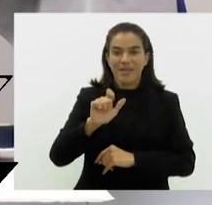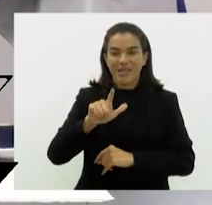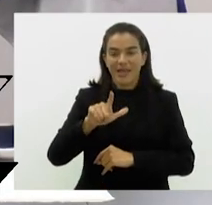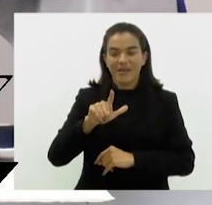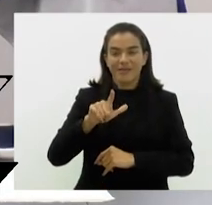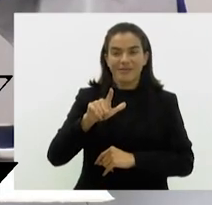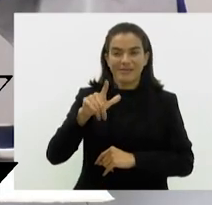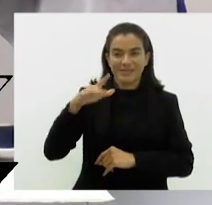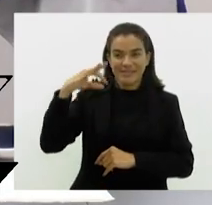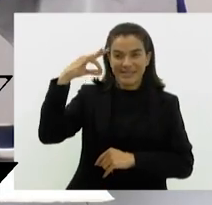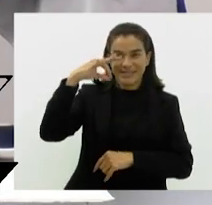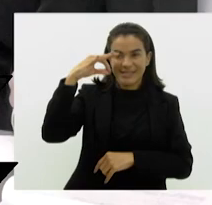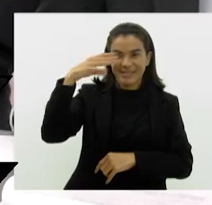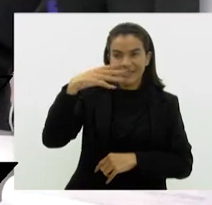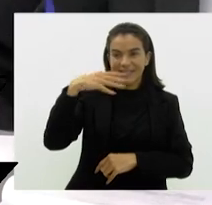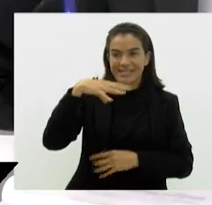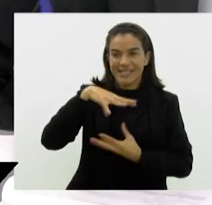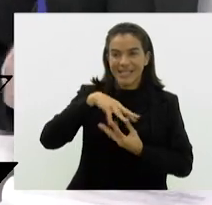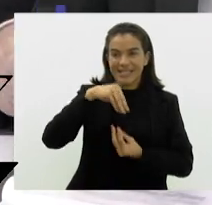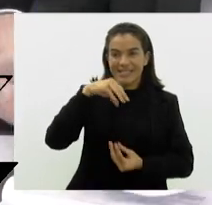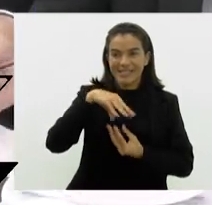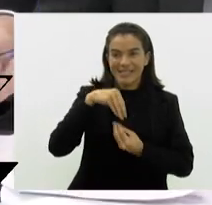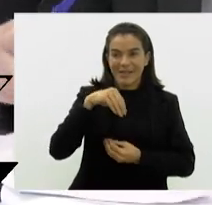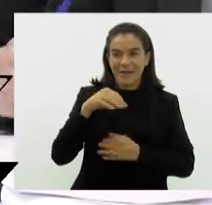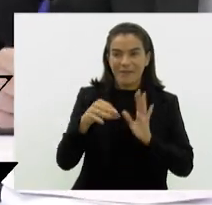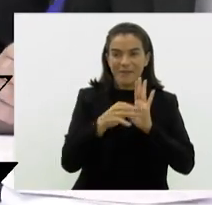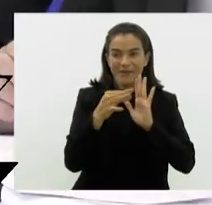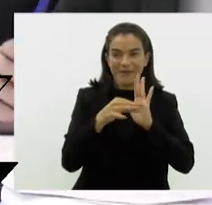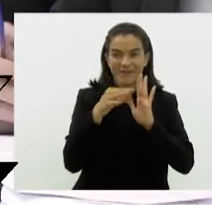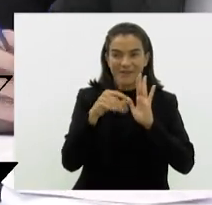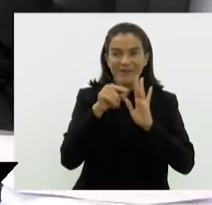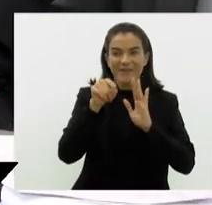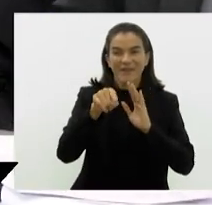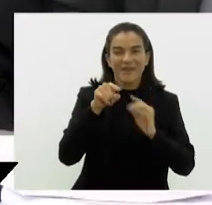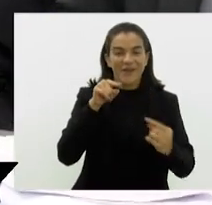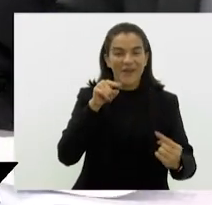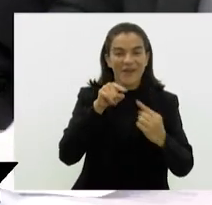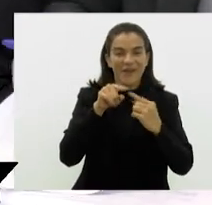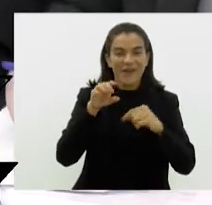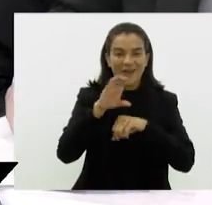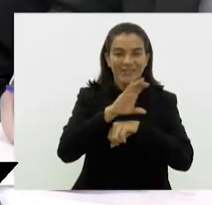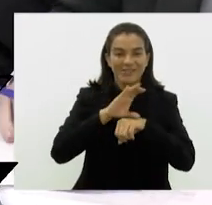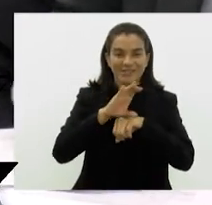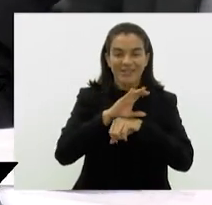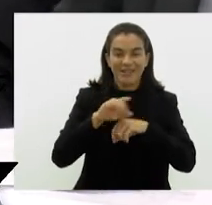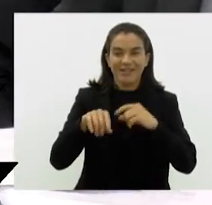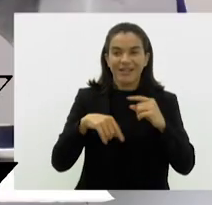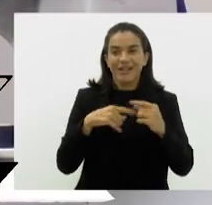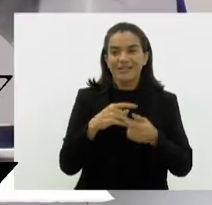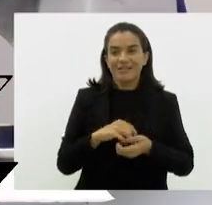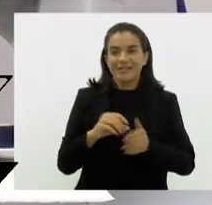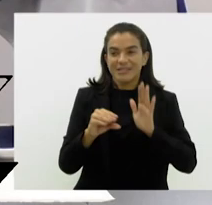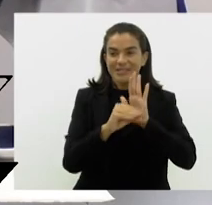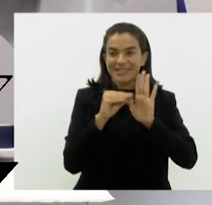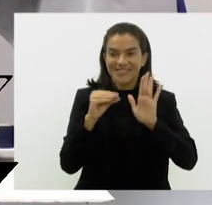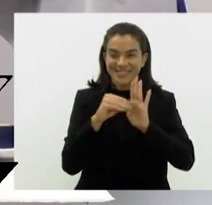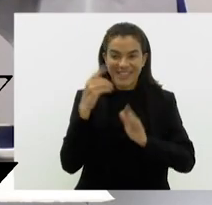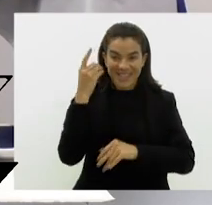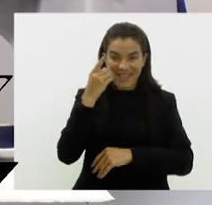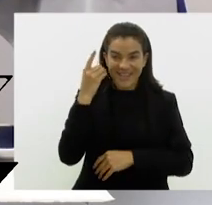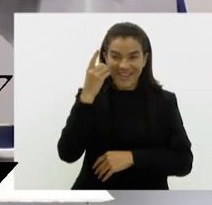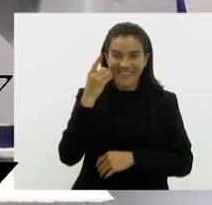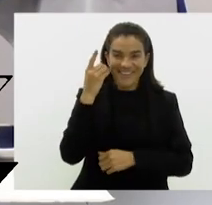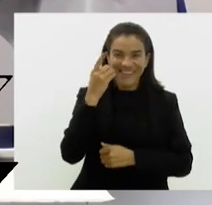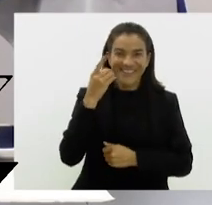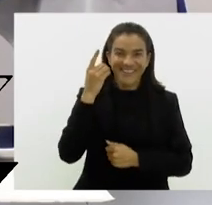parecer, deputado Vinícius Cozolino. Parecer pela constitucionalidade com emendas. Em discussão para discutir, deputado Luiz Paulo. Senhor